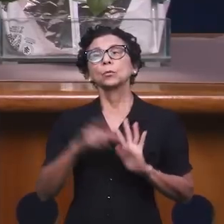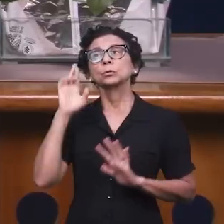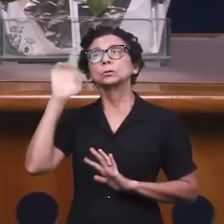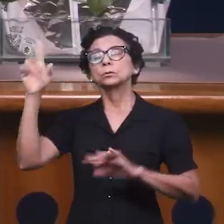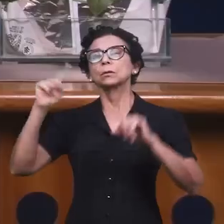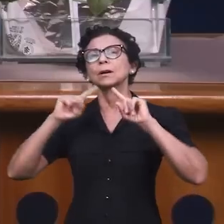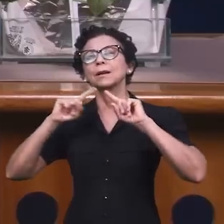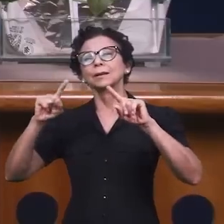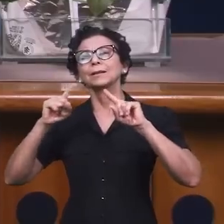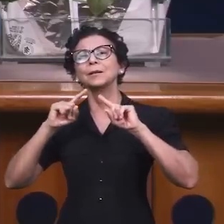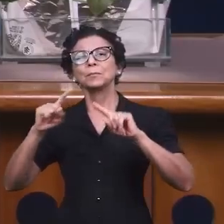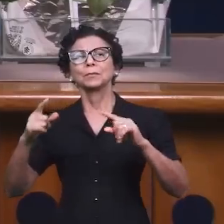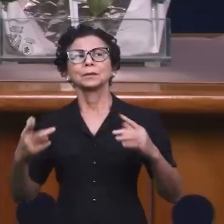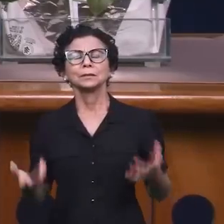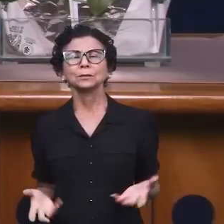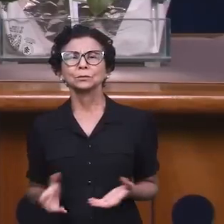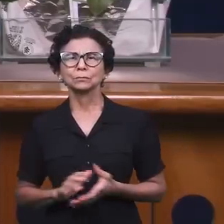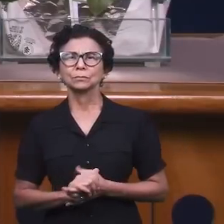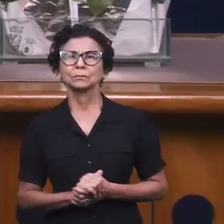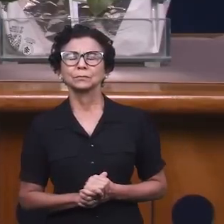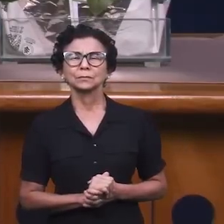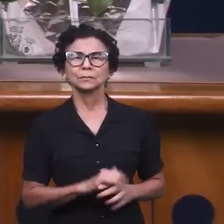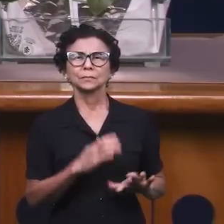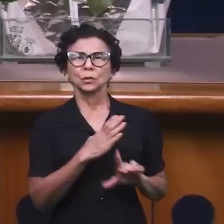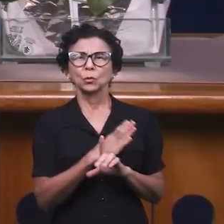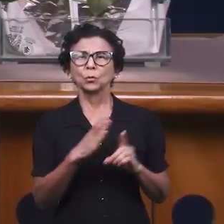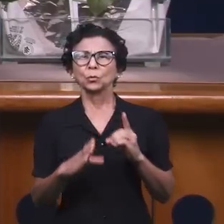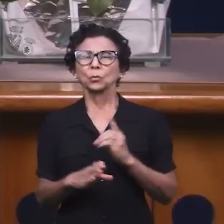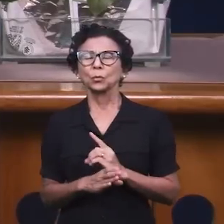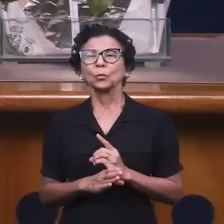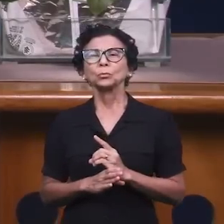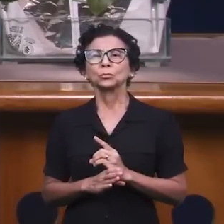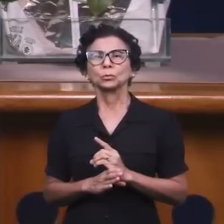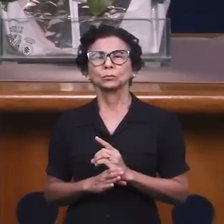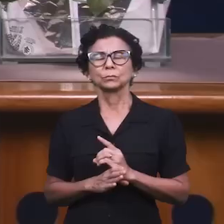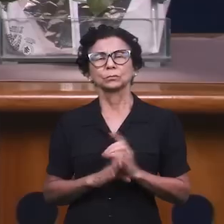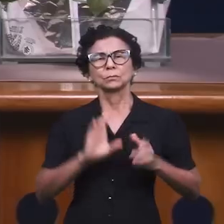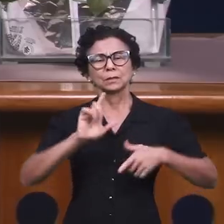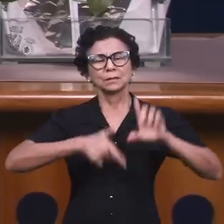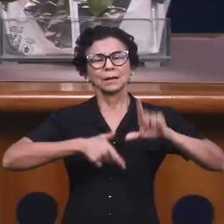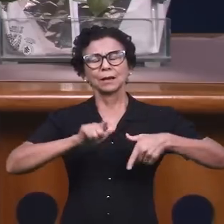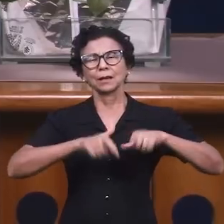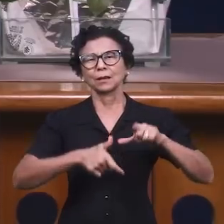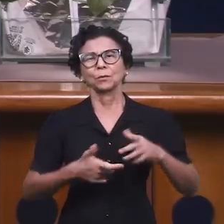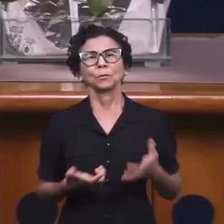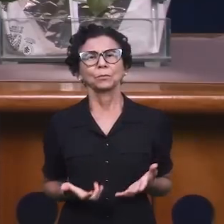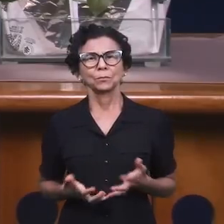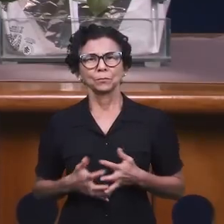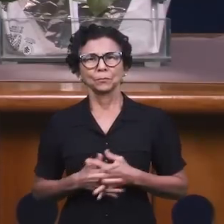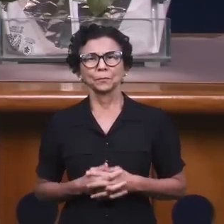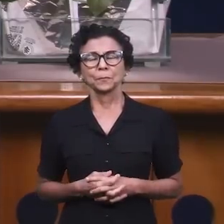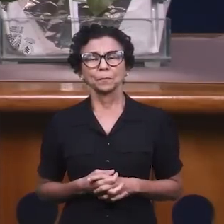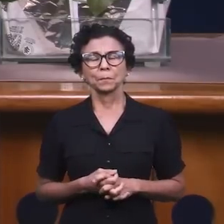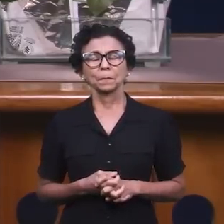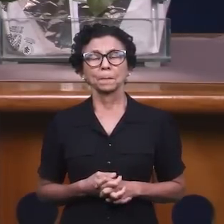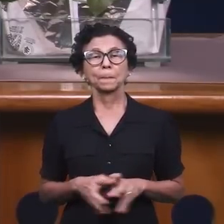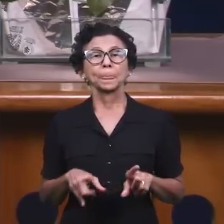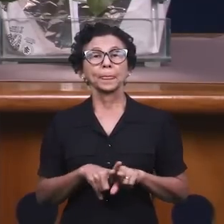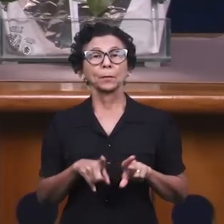relação às solenidades de Israel, o culto. O Senhor estava reclamando do culto em Israel. E nós vamos ver,